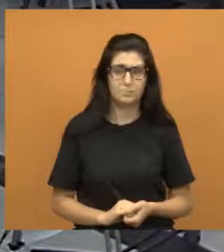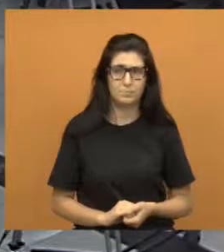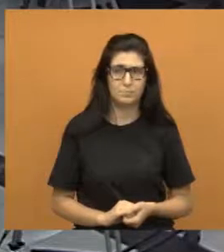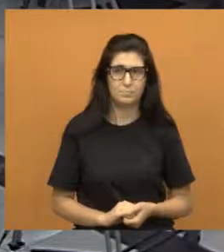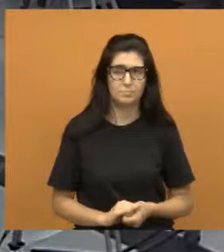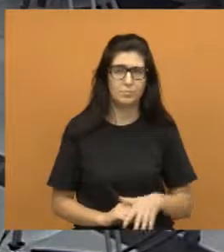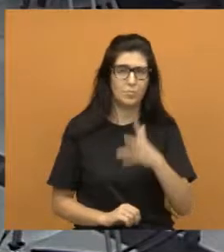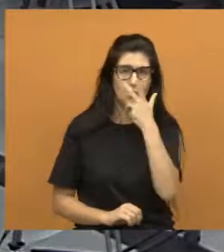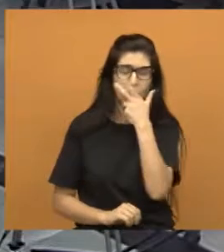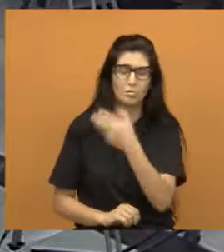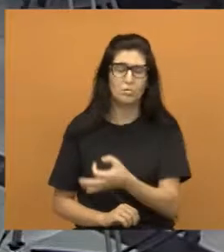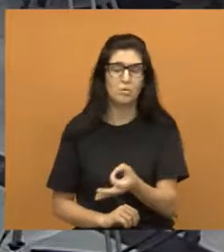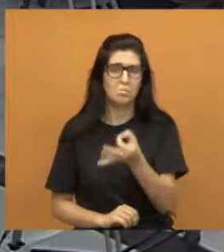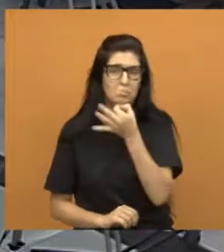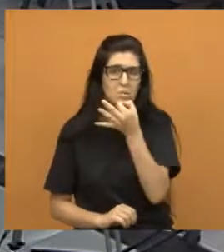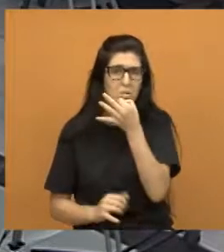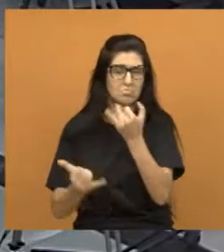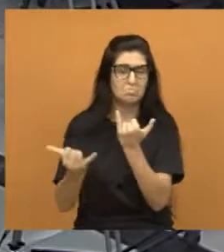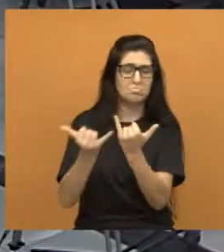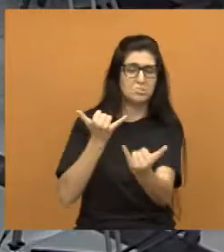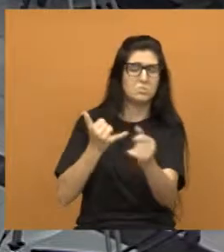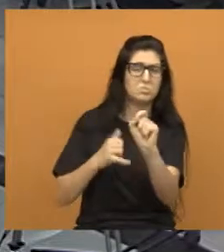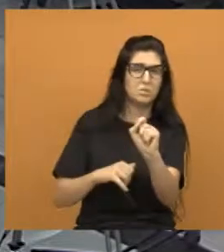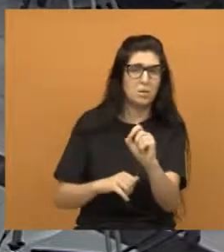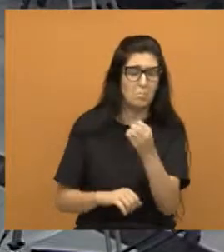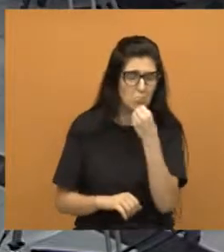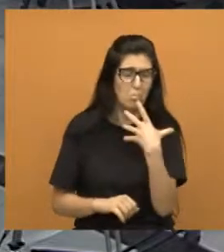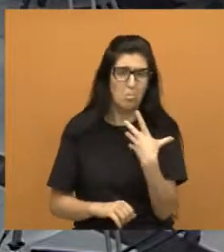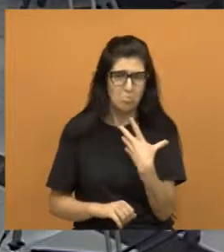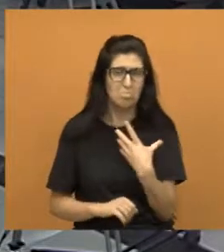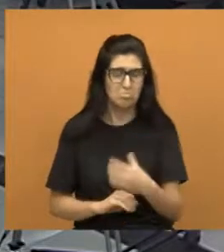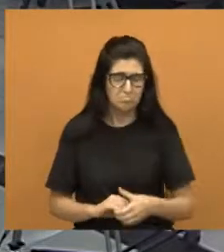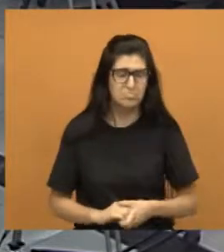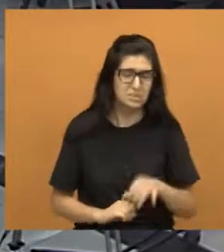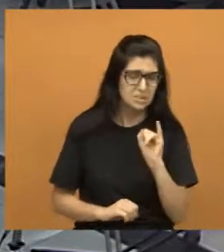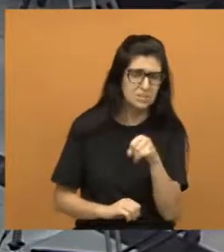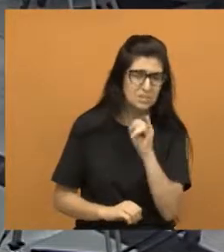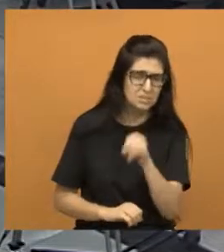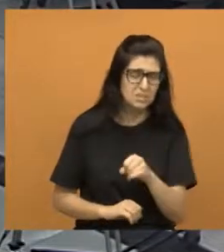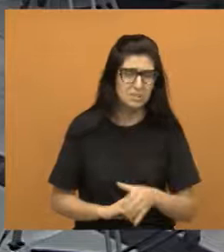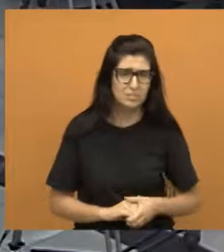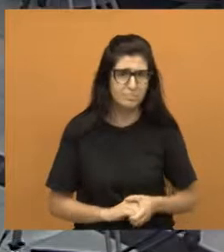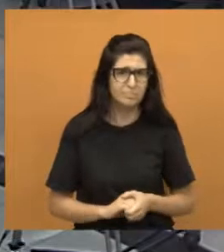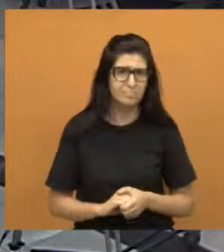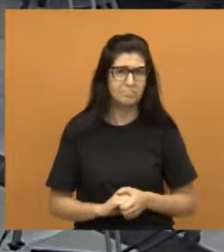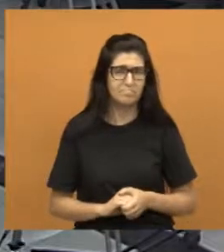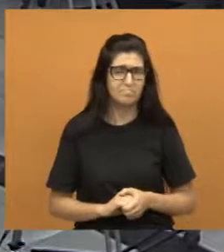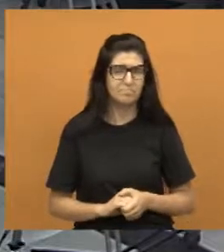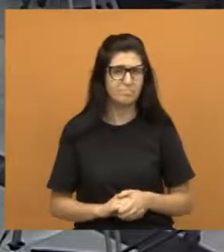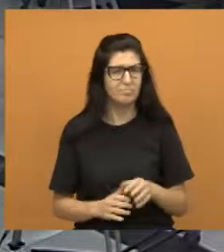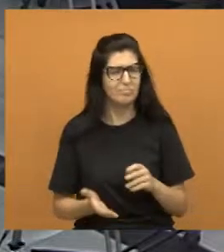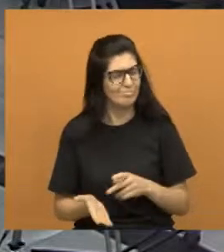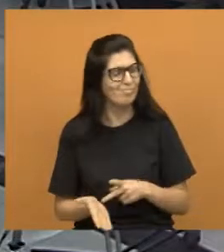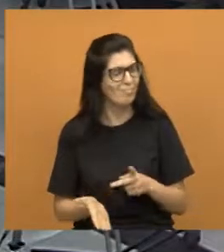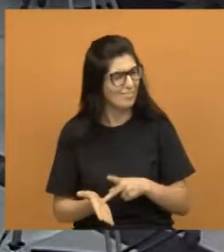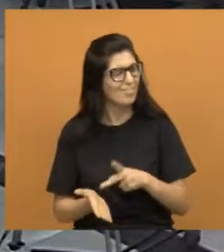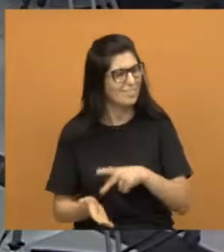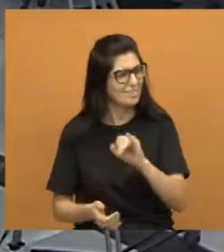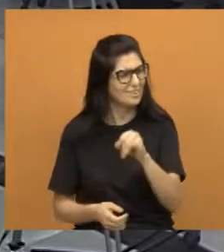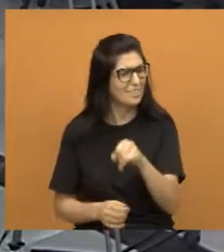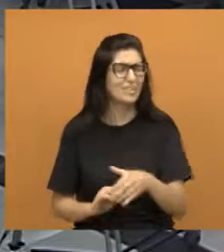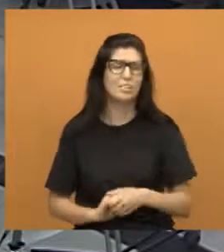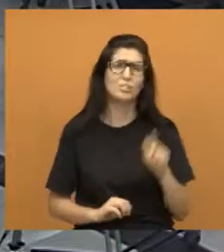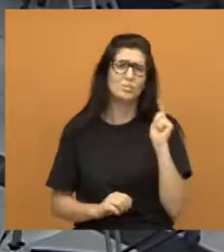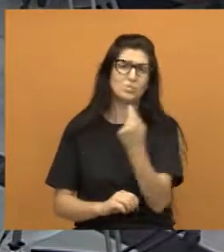Eu acho que a iniciativa ela é muito positiva. E nós, né, Paulinho, que temos o costume já de mexer diretamente com